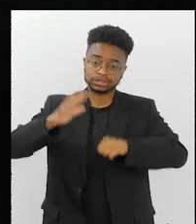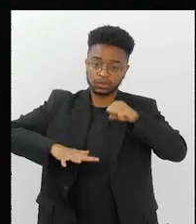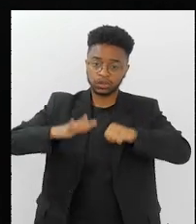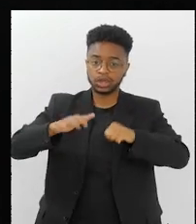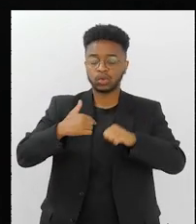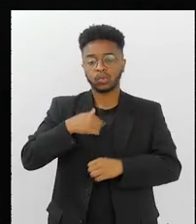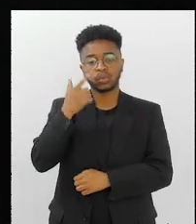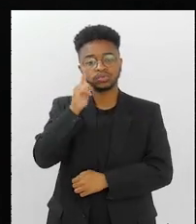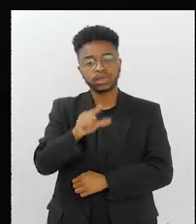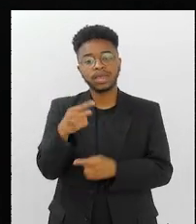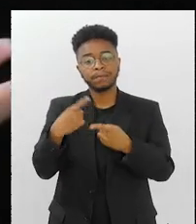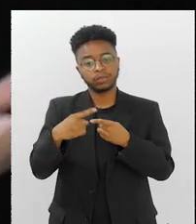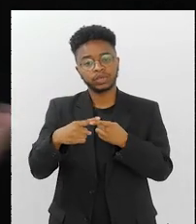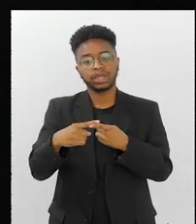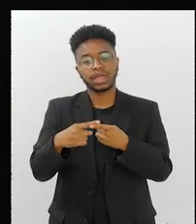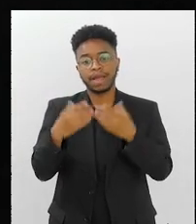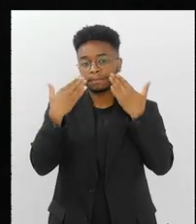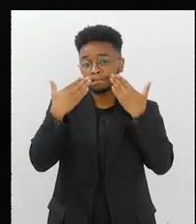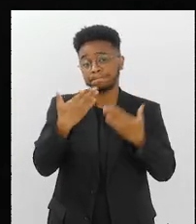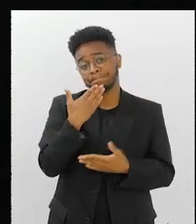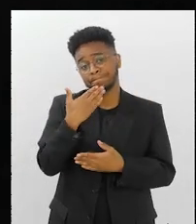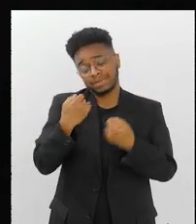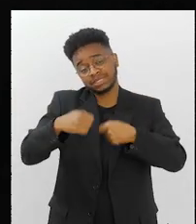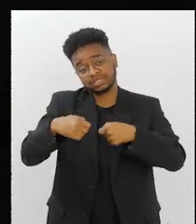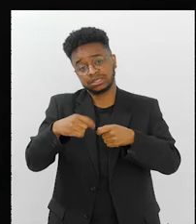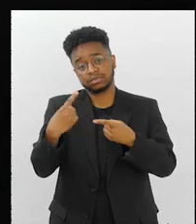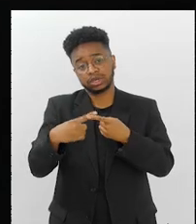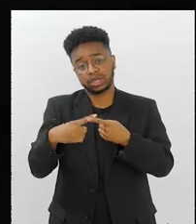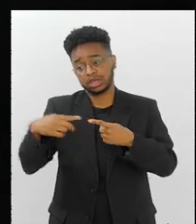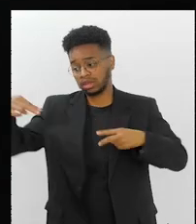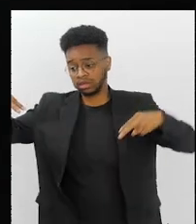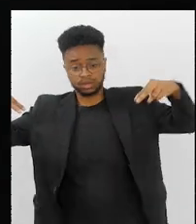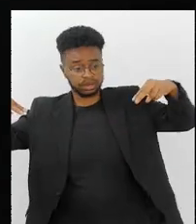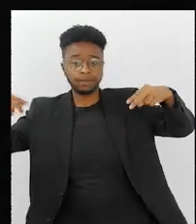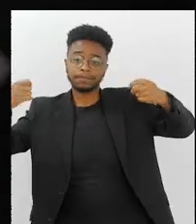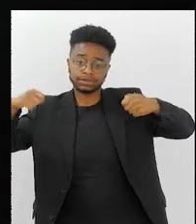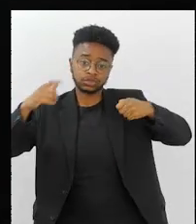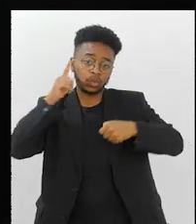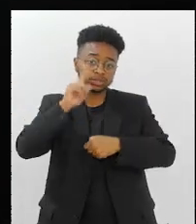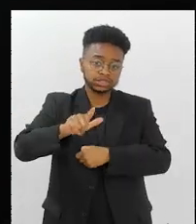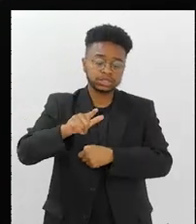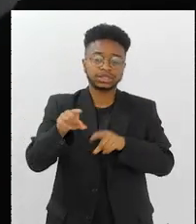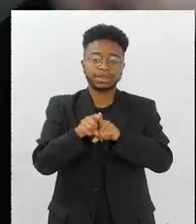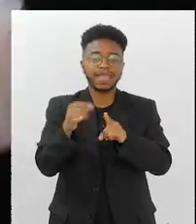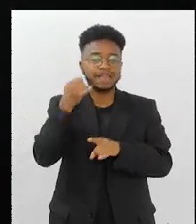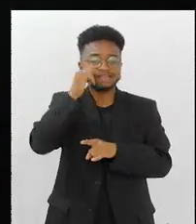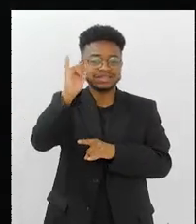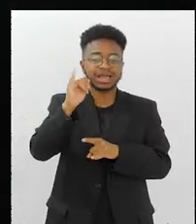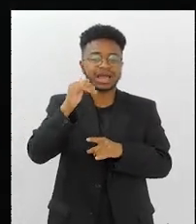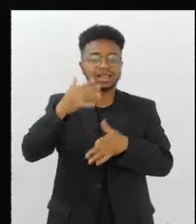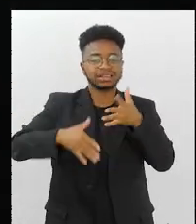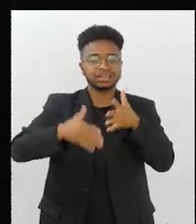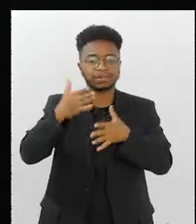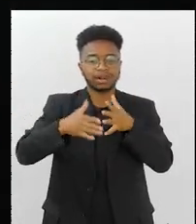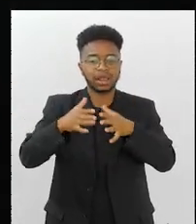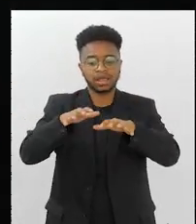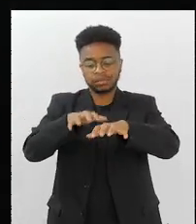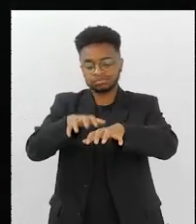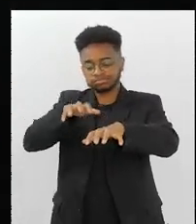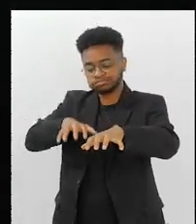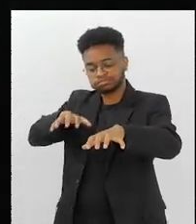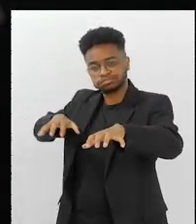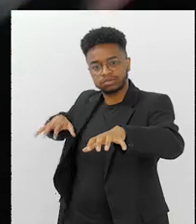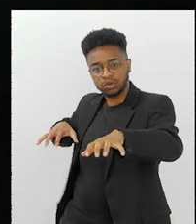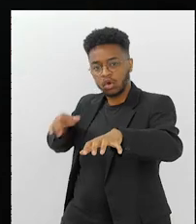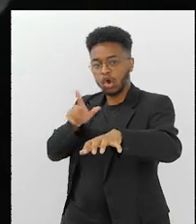vou conseguir fazer o que o espetáculo pede que os dois lados enxerguem que seja algo que não tampe a cabeça da escola né cabeça da escola para quem não